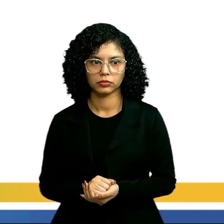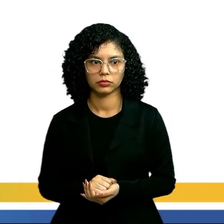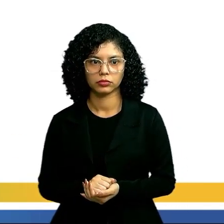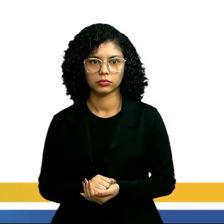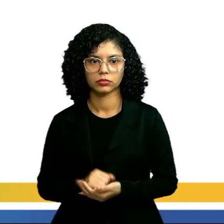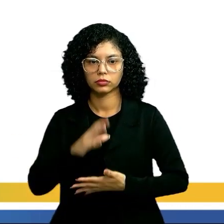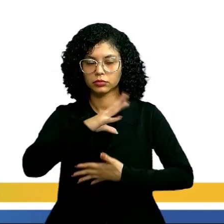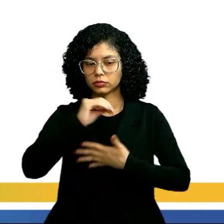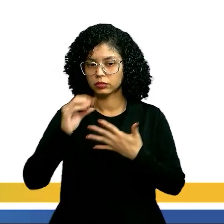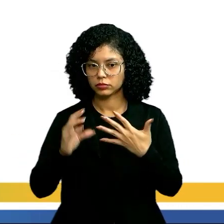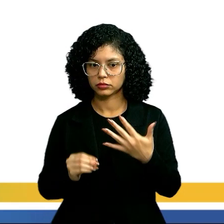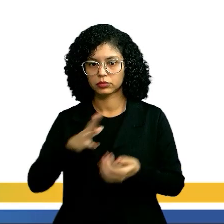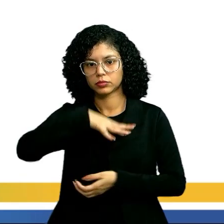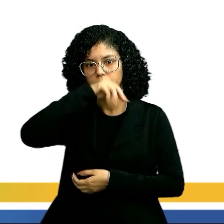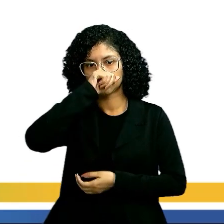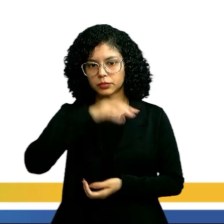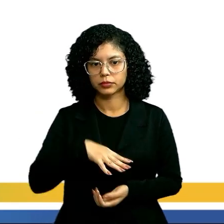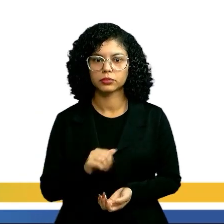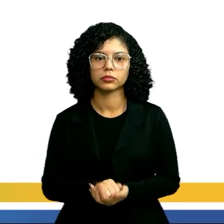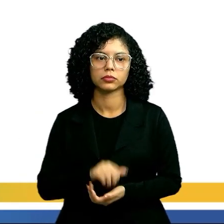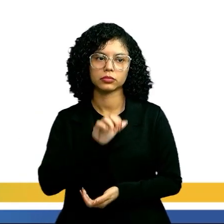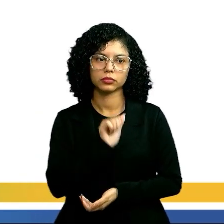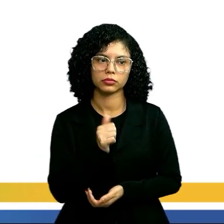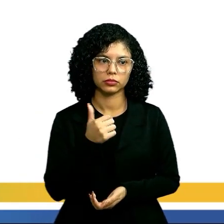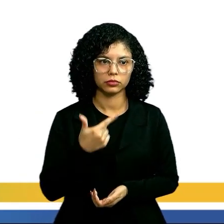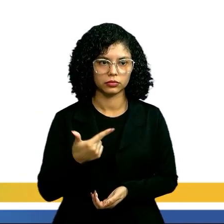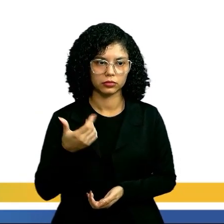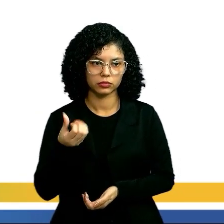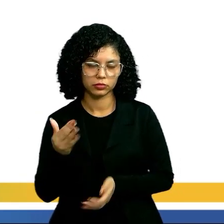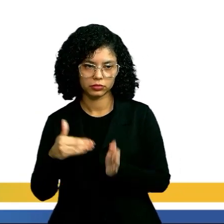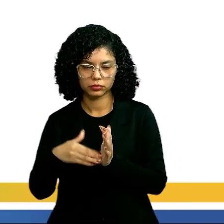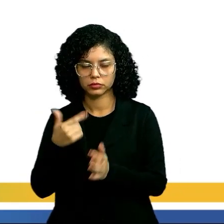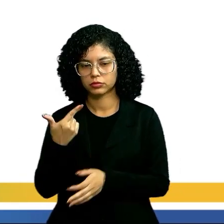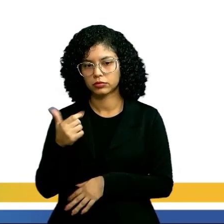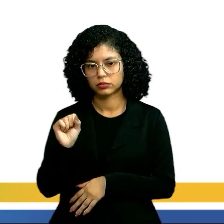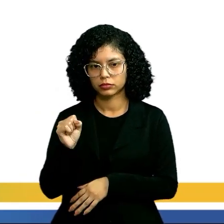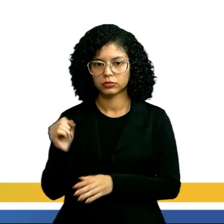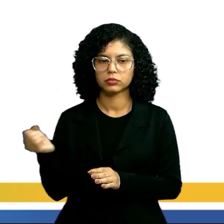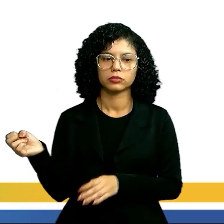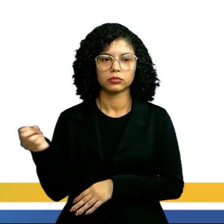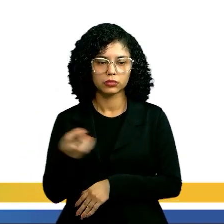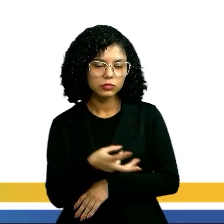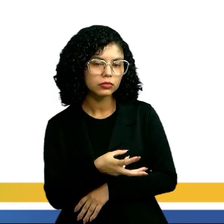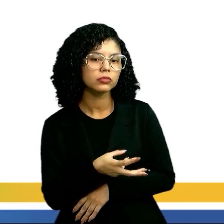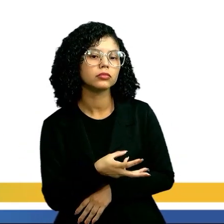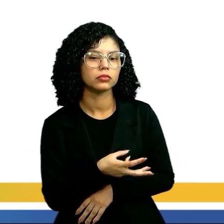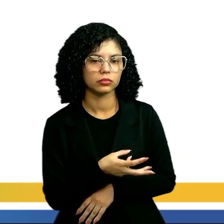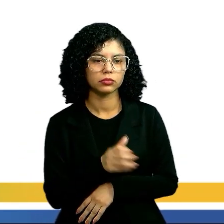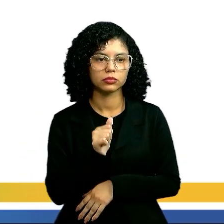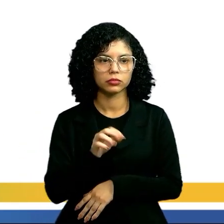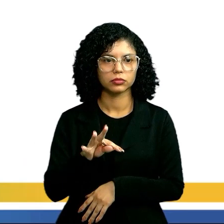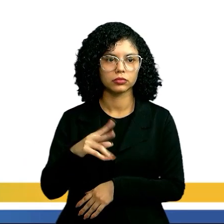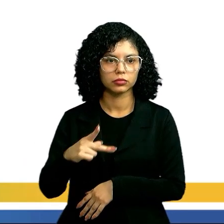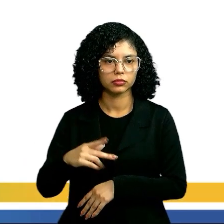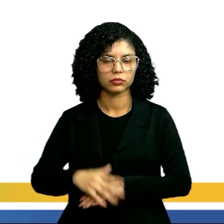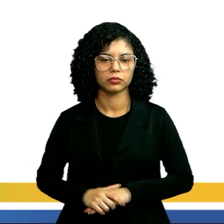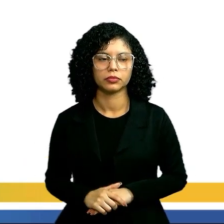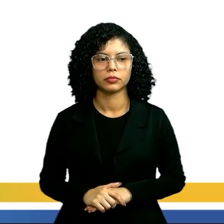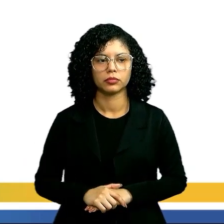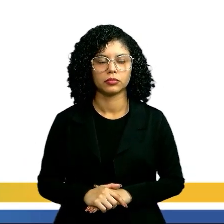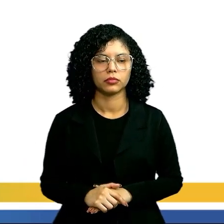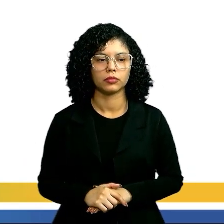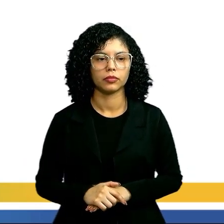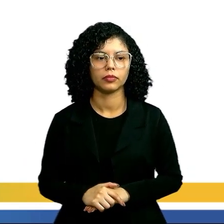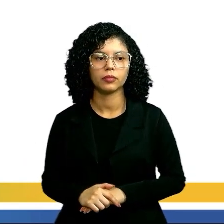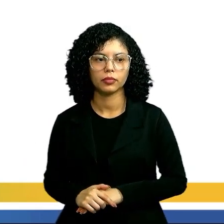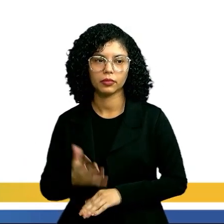cadeia respiratória, tá? Onde há de 26 a 28 na nova contagem em ATPs produzidos.